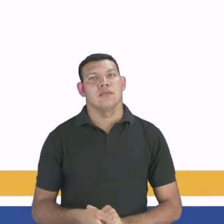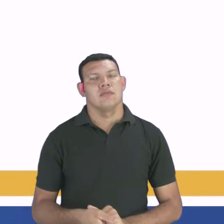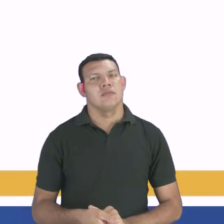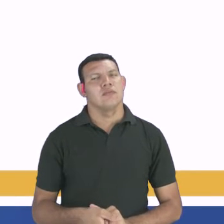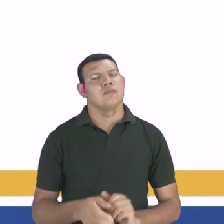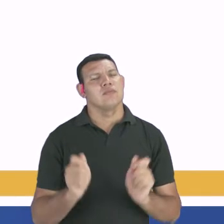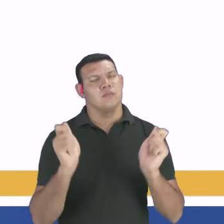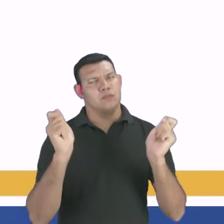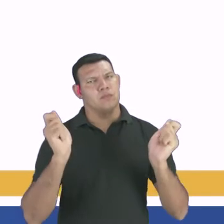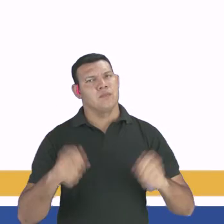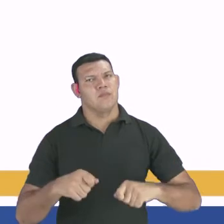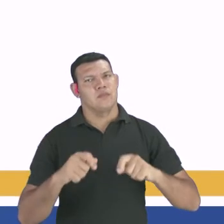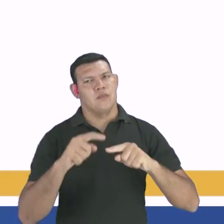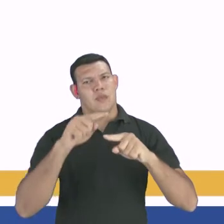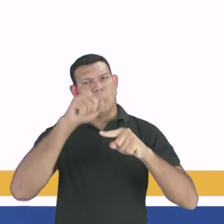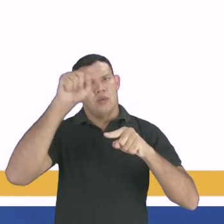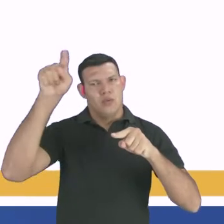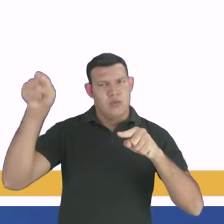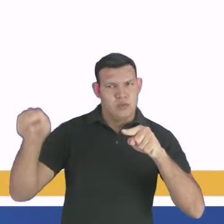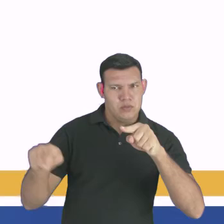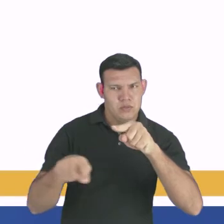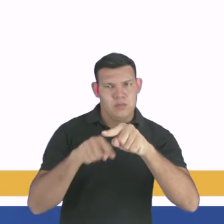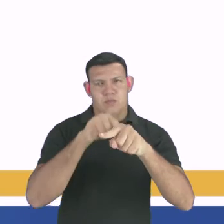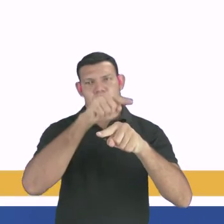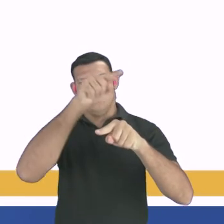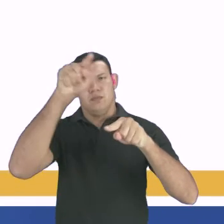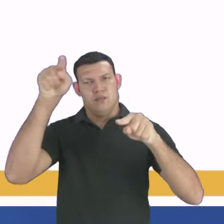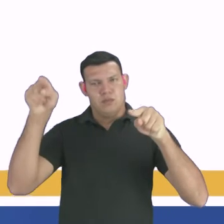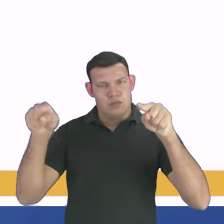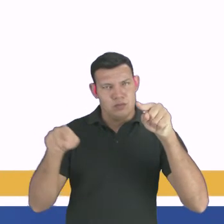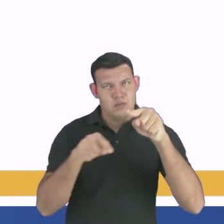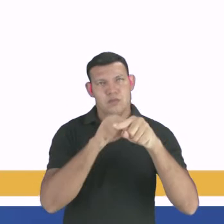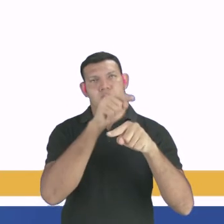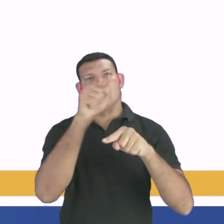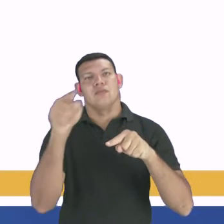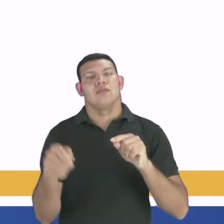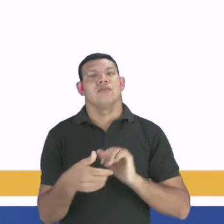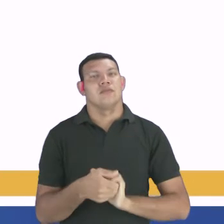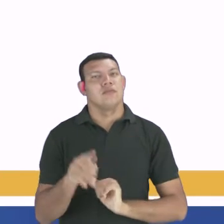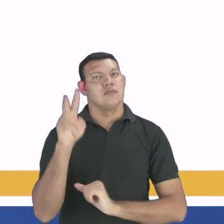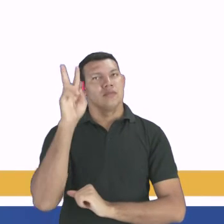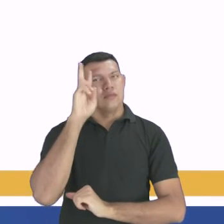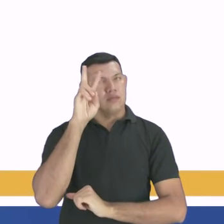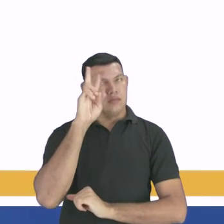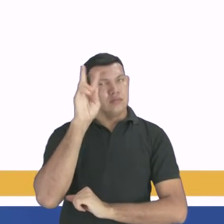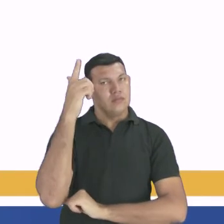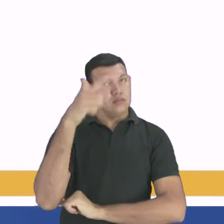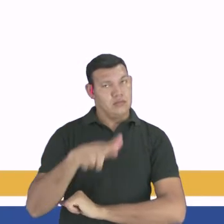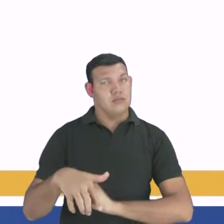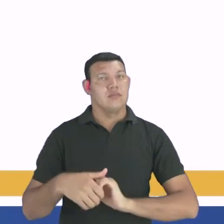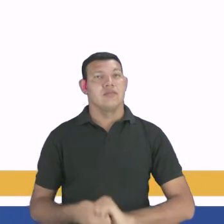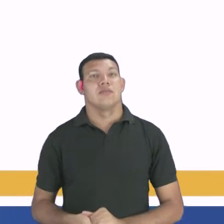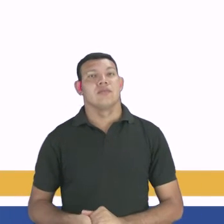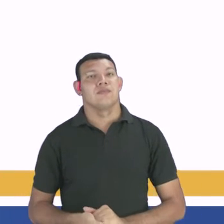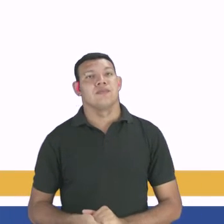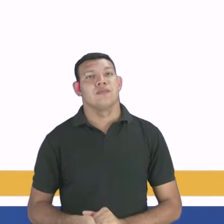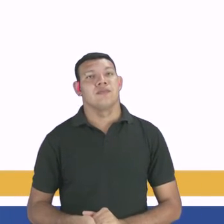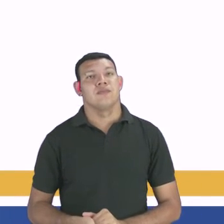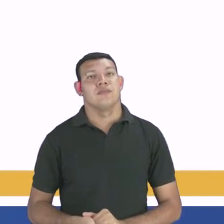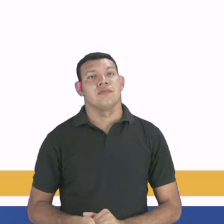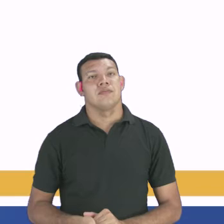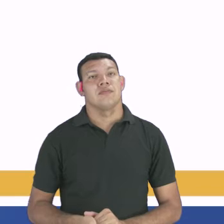volta e quando acontece a situação nós temos os ângulos com só para relembrar da mesma forma nós podemos